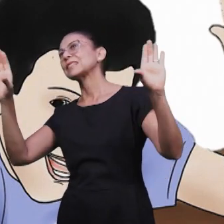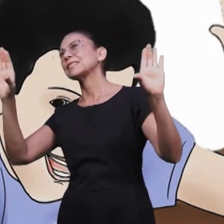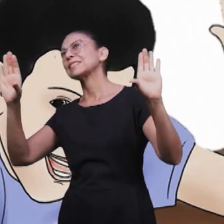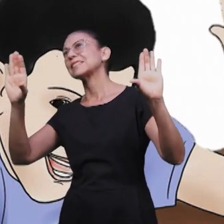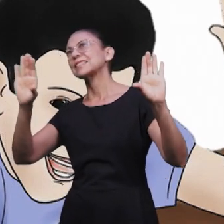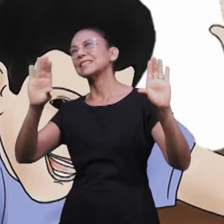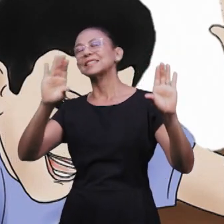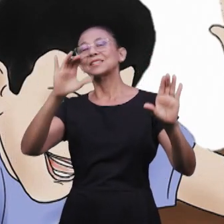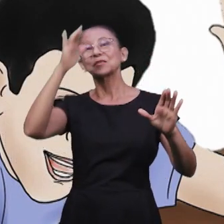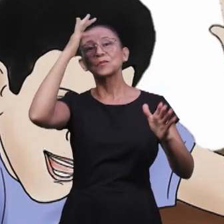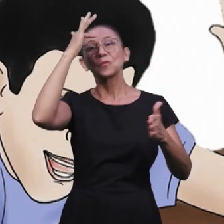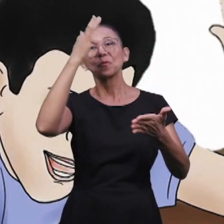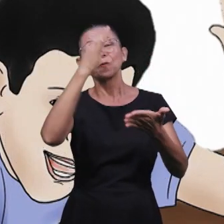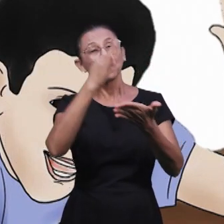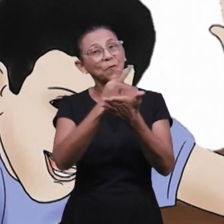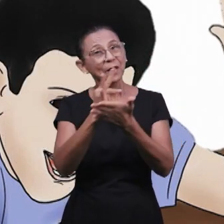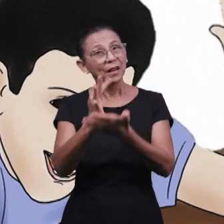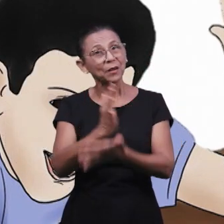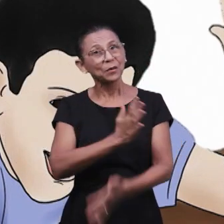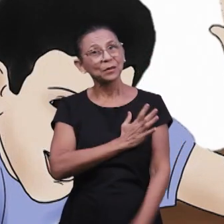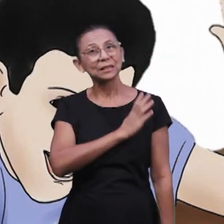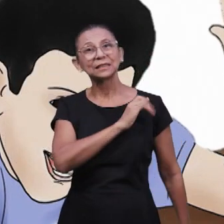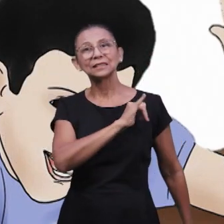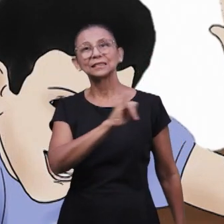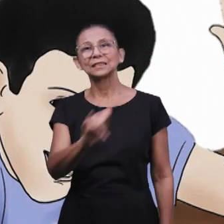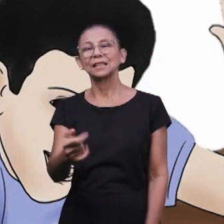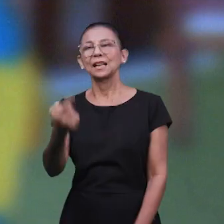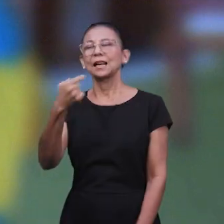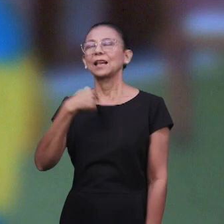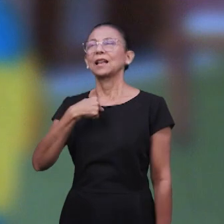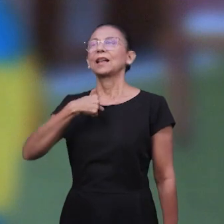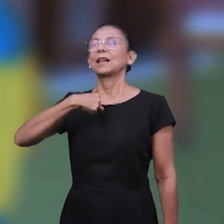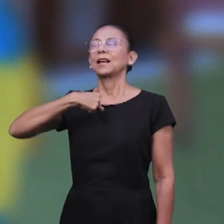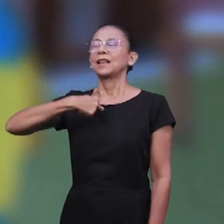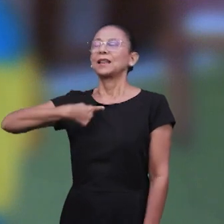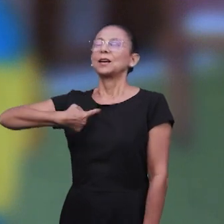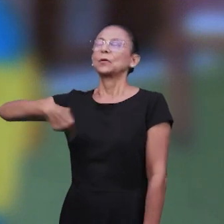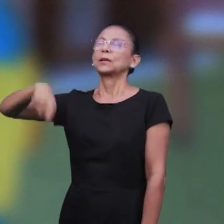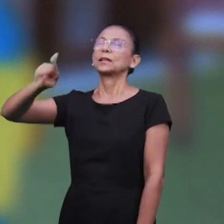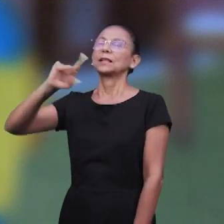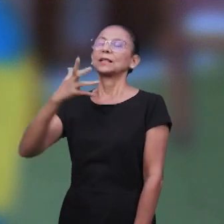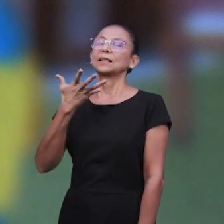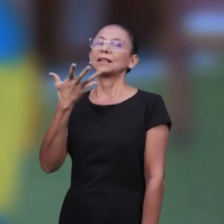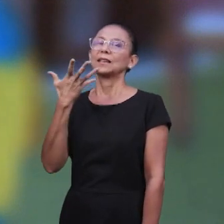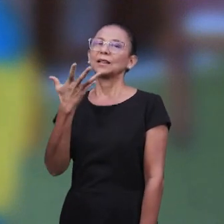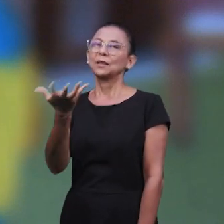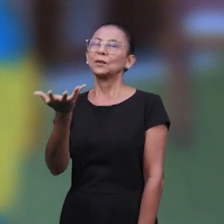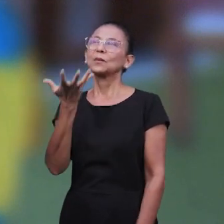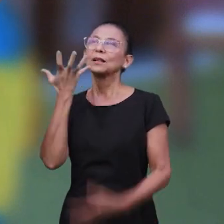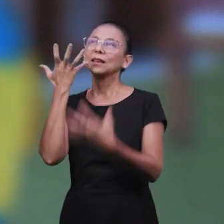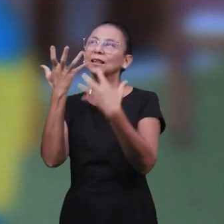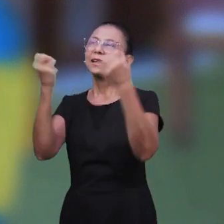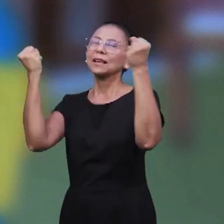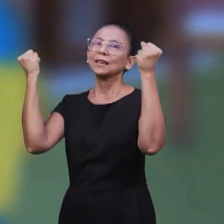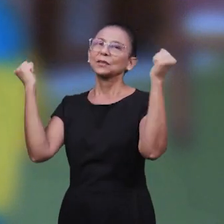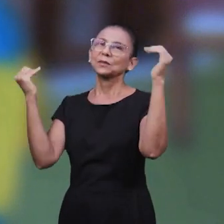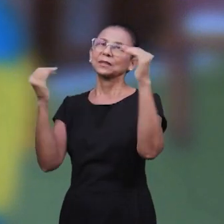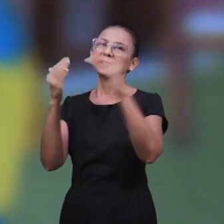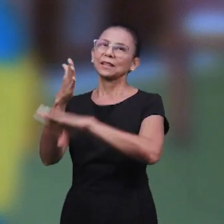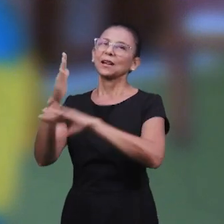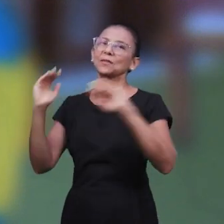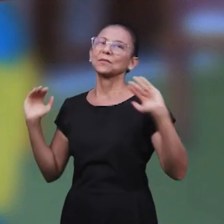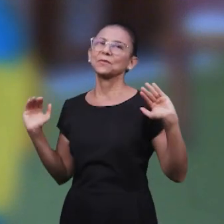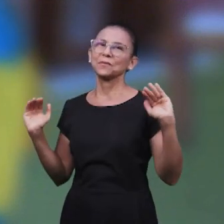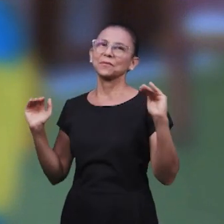com fé no seu coração: eu irei, eu quero participar dessa festa, quero